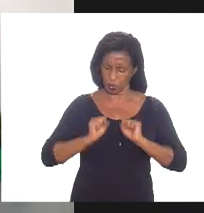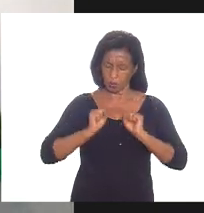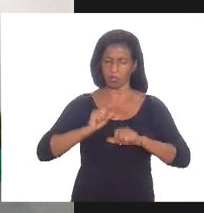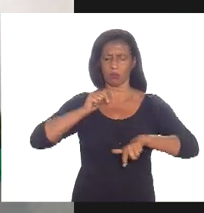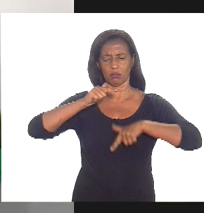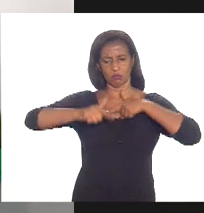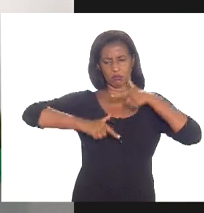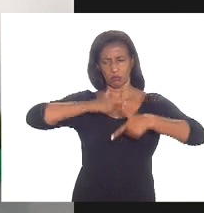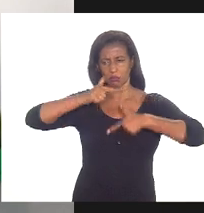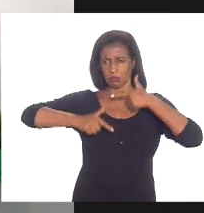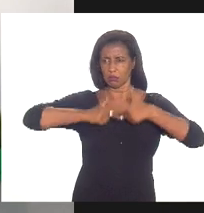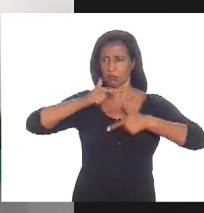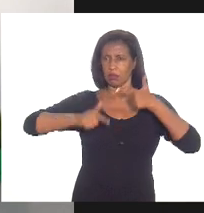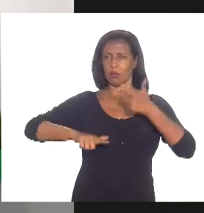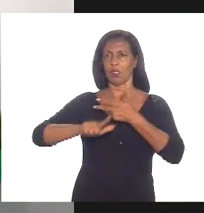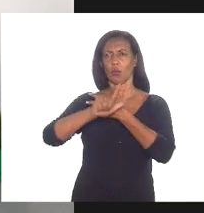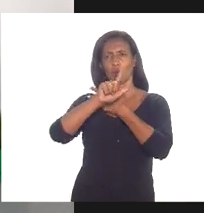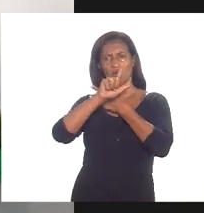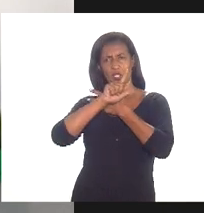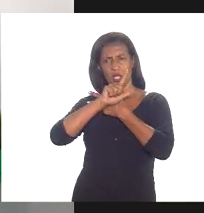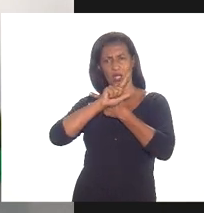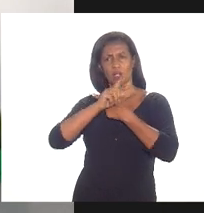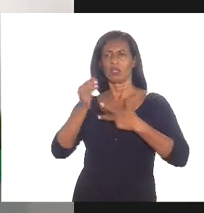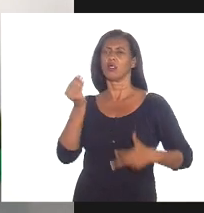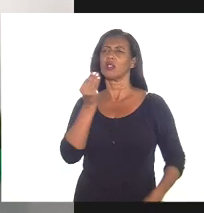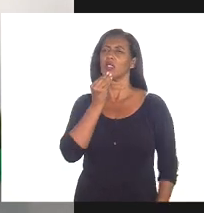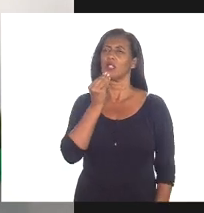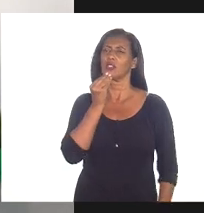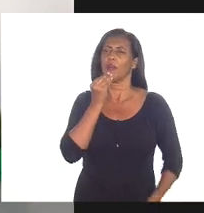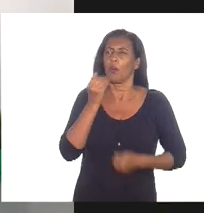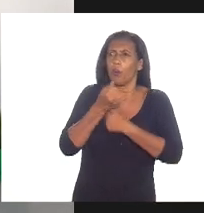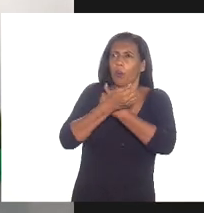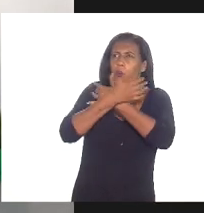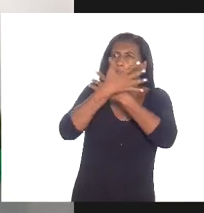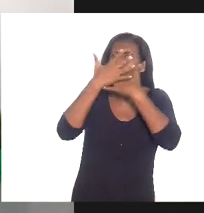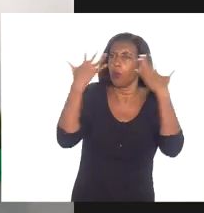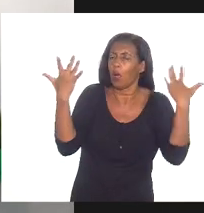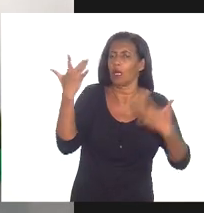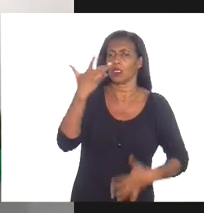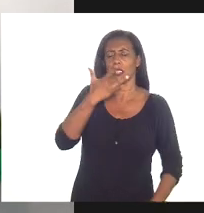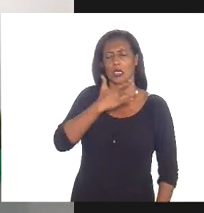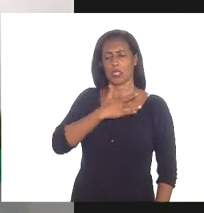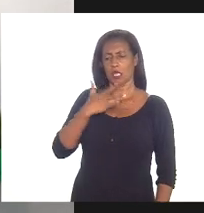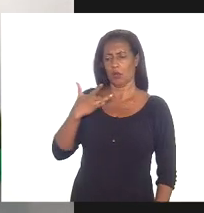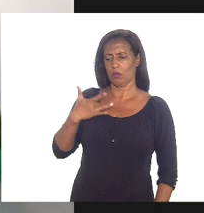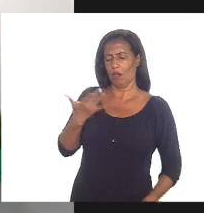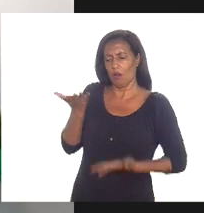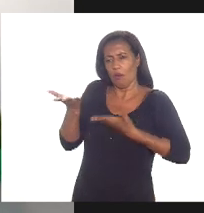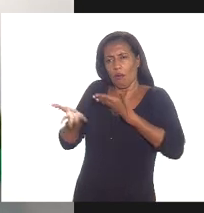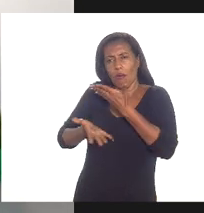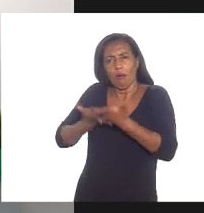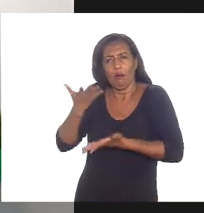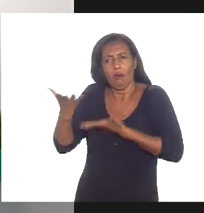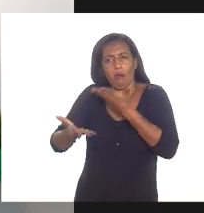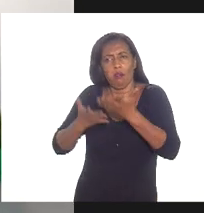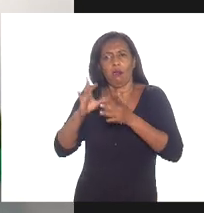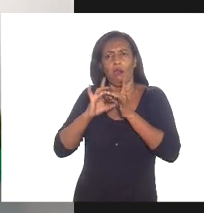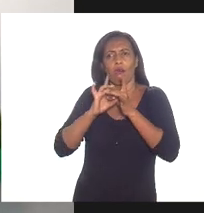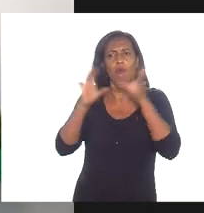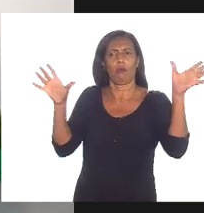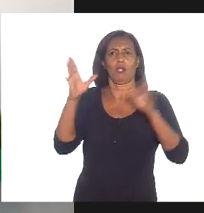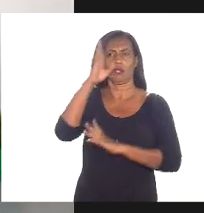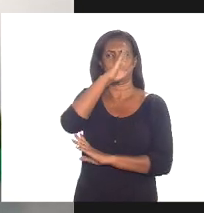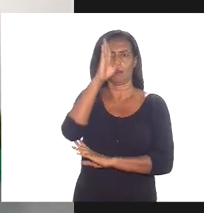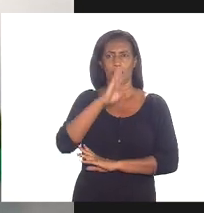enquanto legisladores de maneira transparente, de maneira saudável e corroborando aí com a democracia